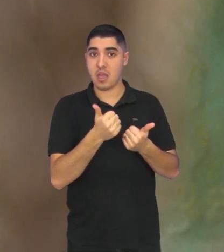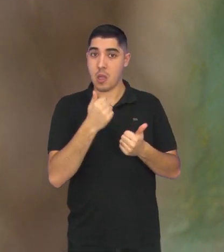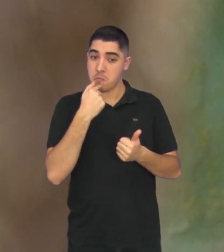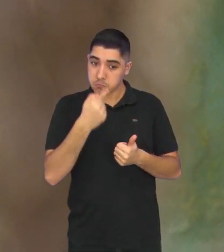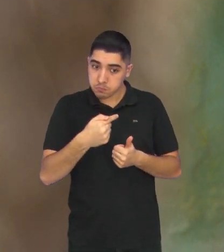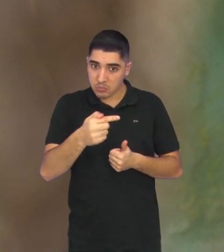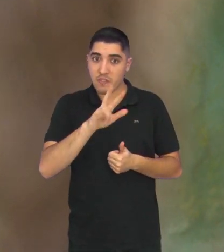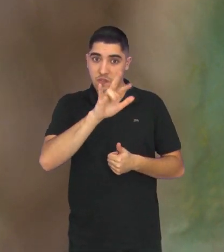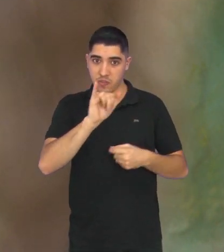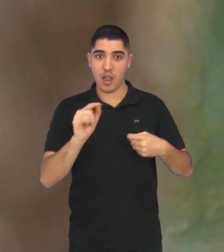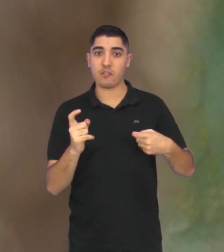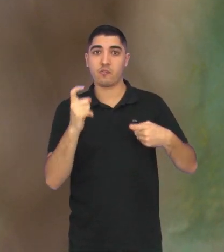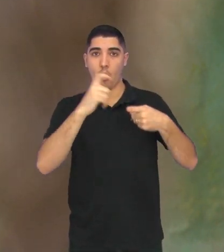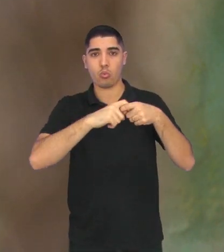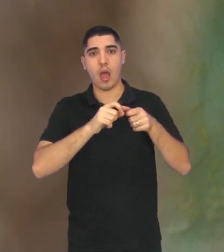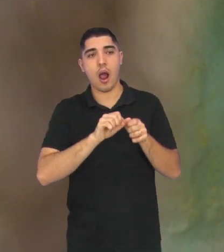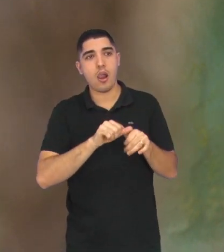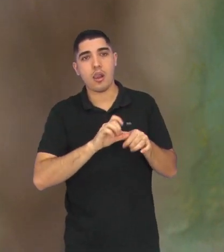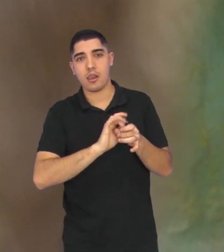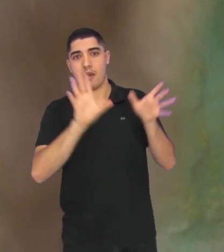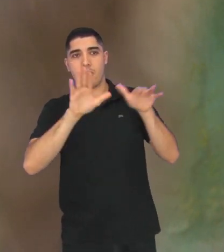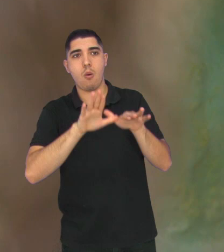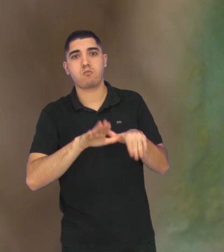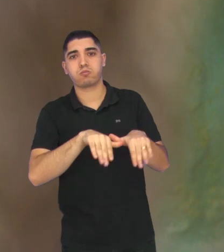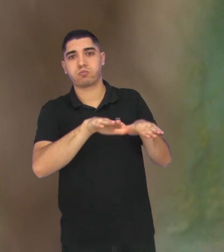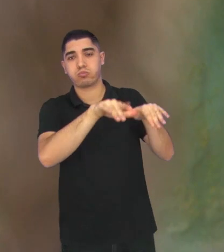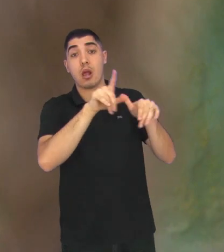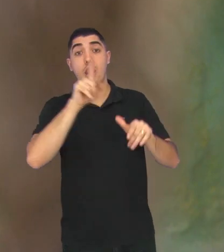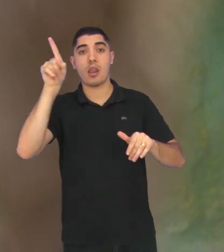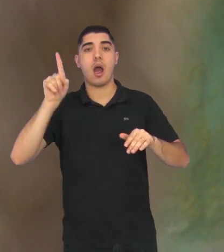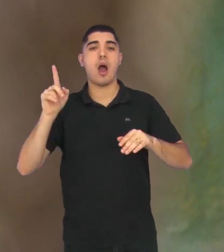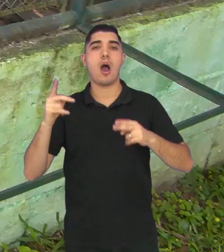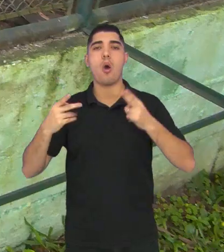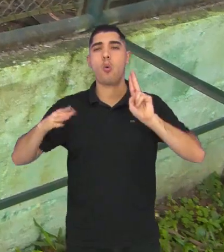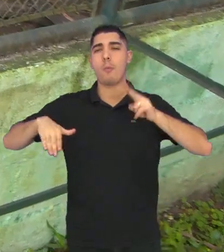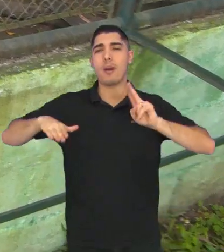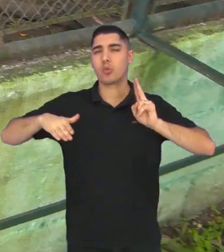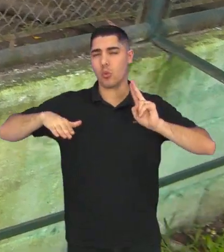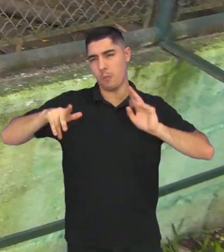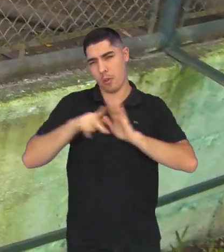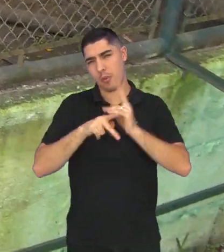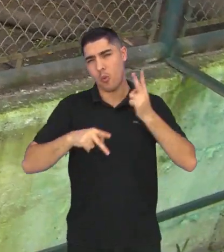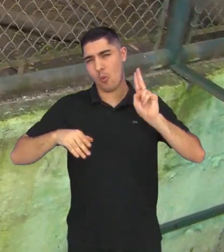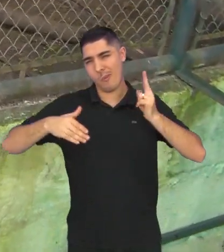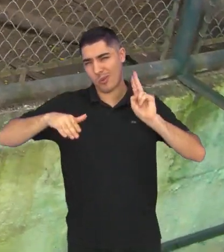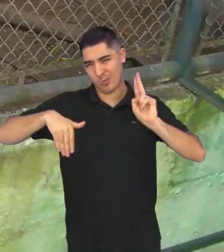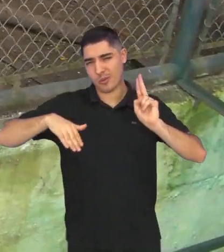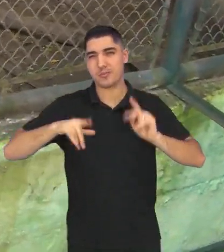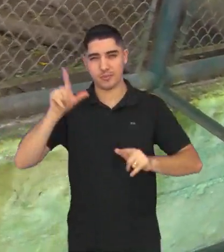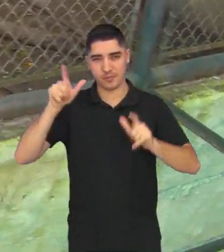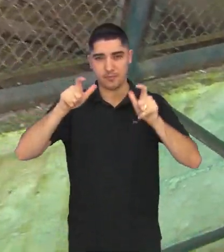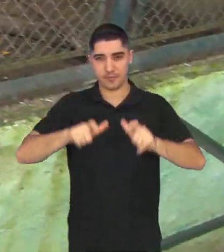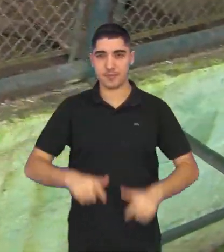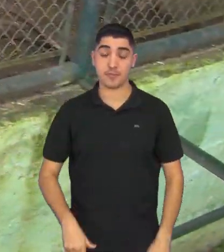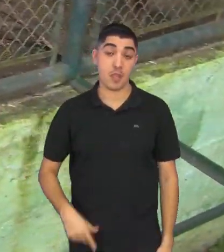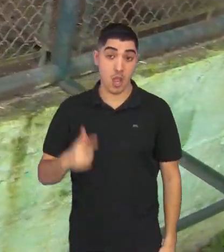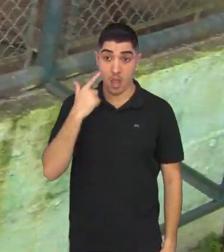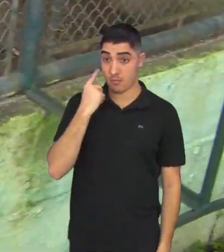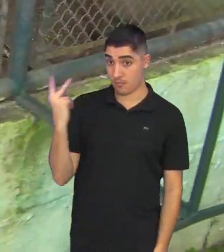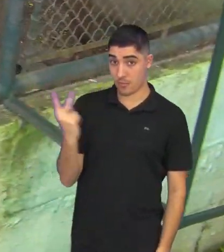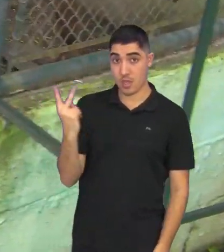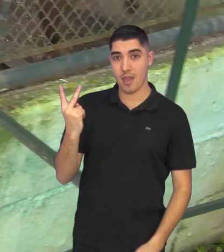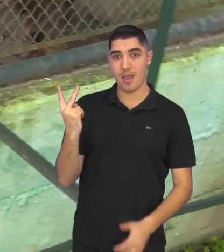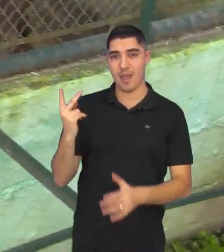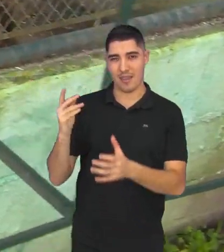de soltura na área de ocorrência, que é lá para Ubatuba. A bióloga explicou que esse casal de